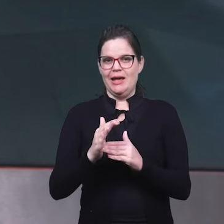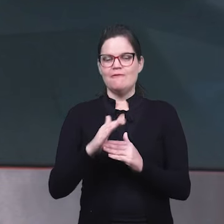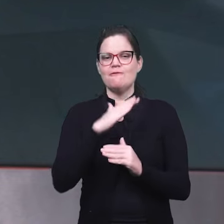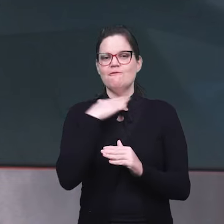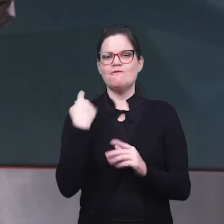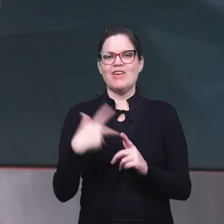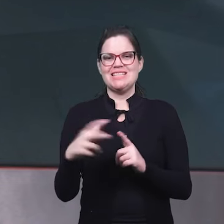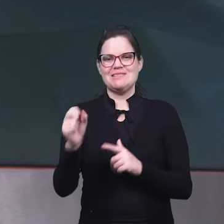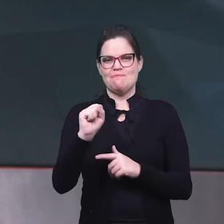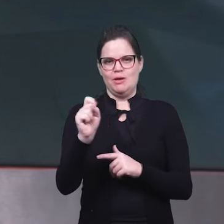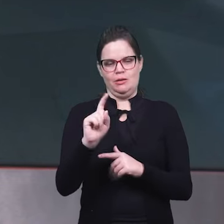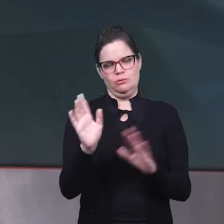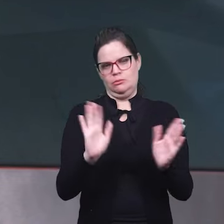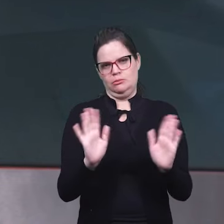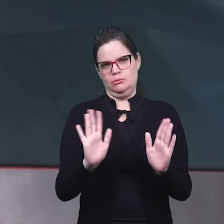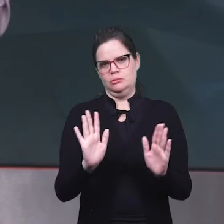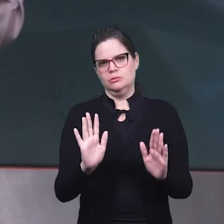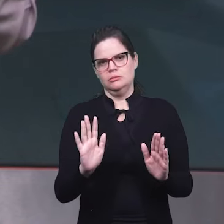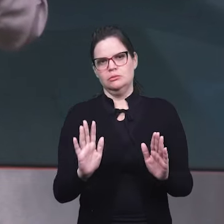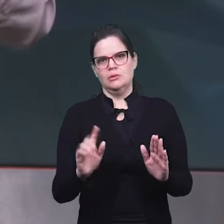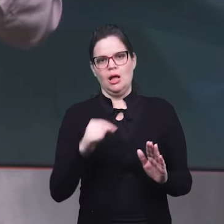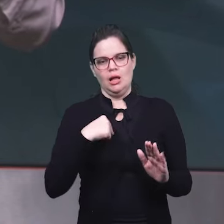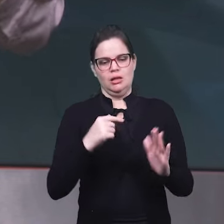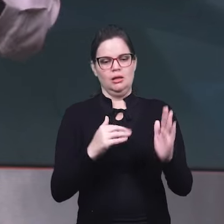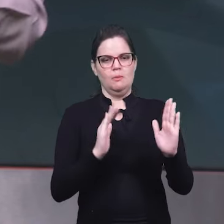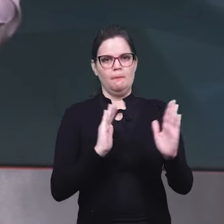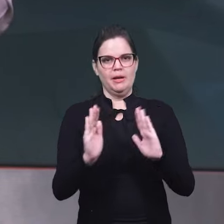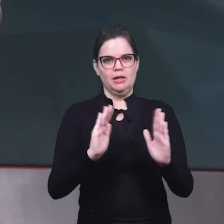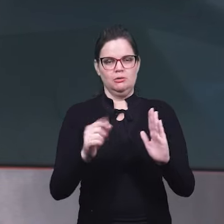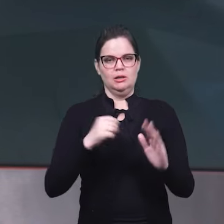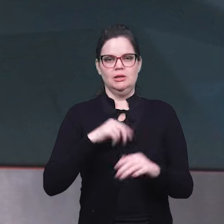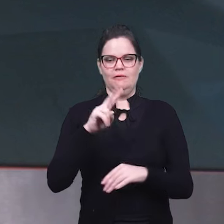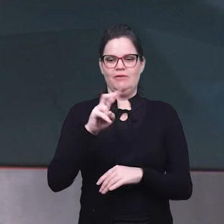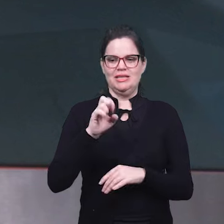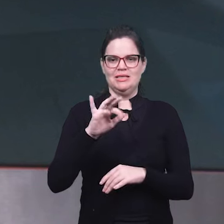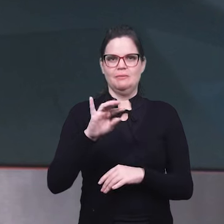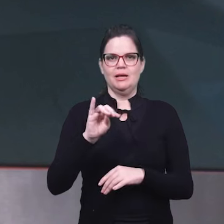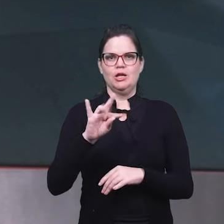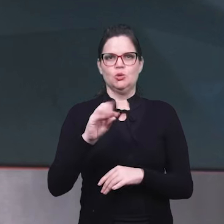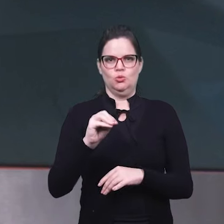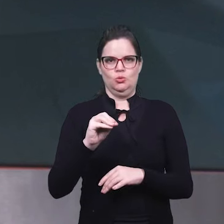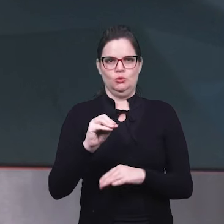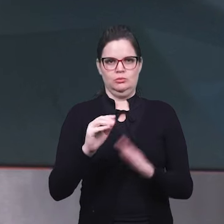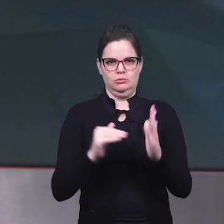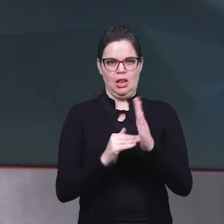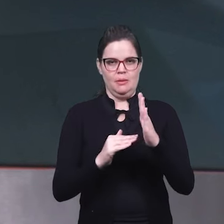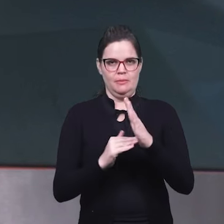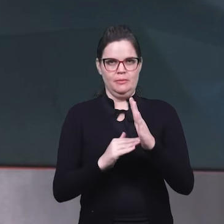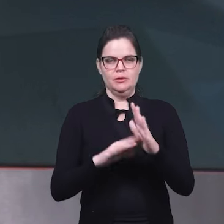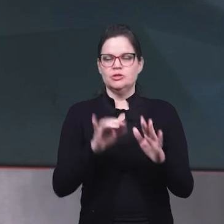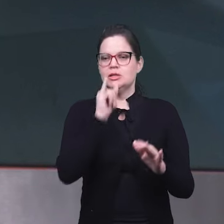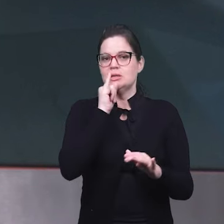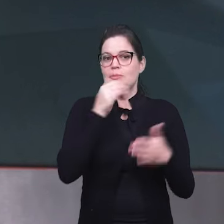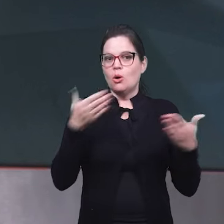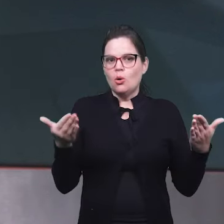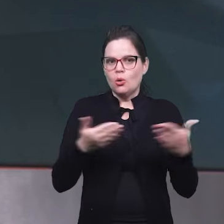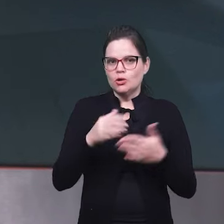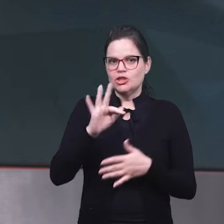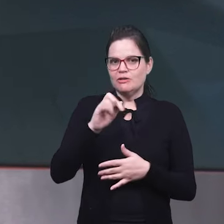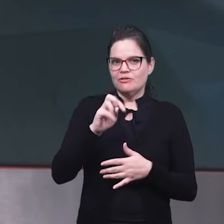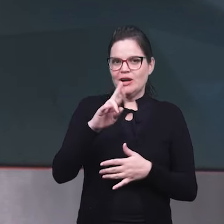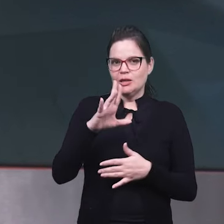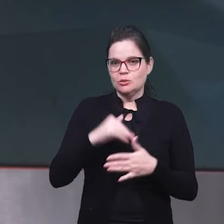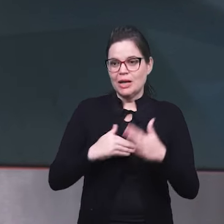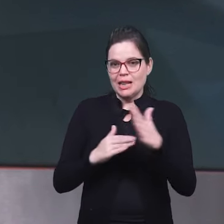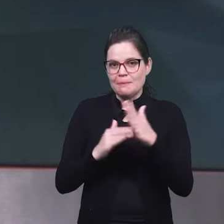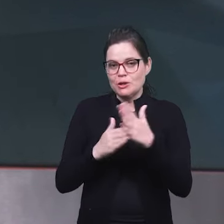está pagando juro por aquilo, nada. Até o vencimento da fatura. A fatura venceu hoje, você